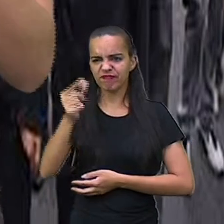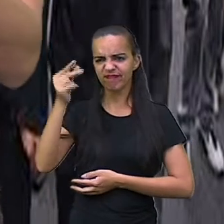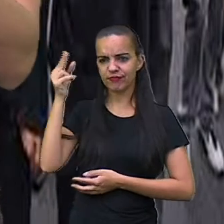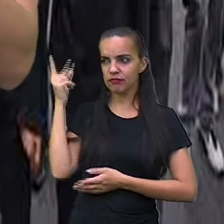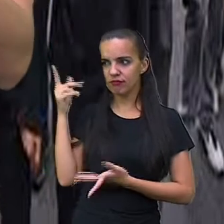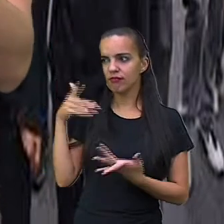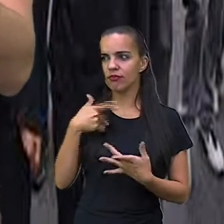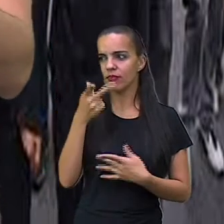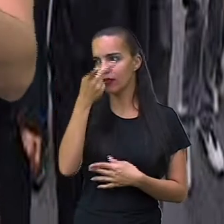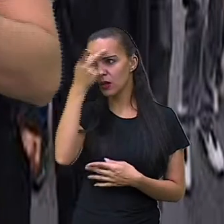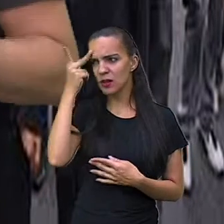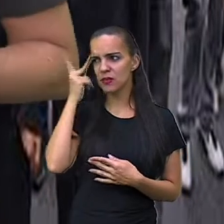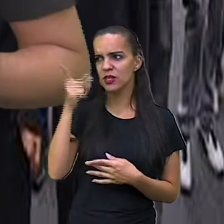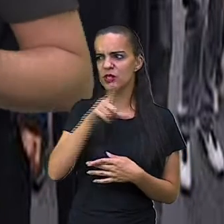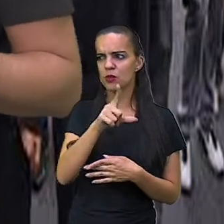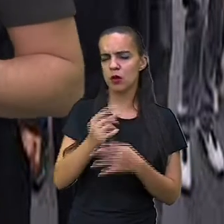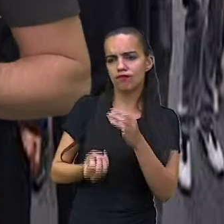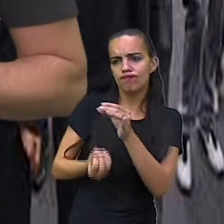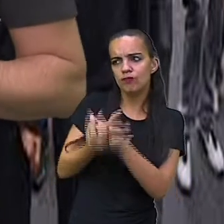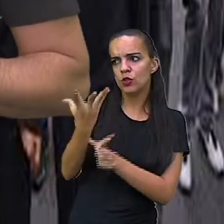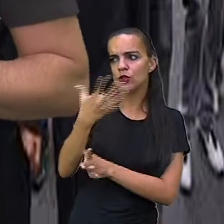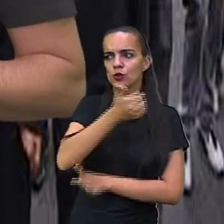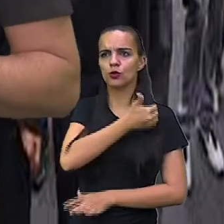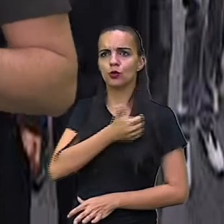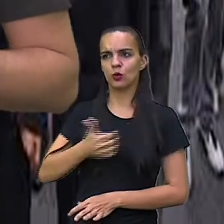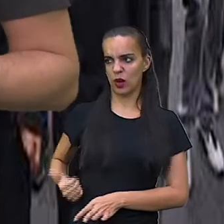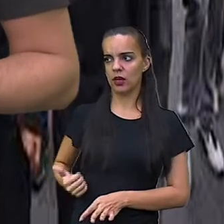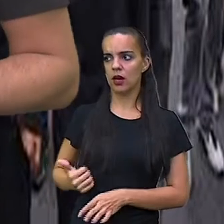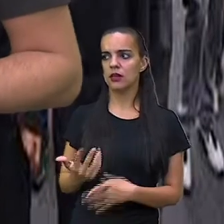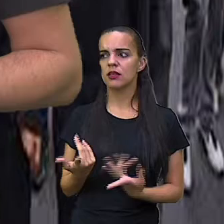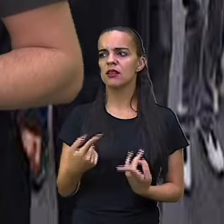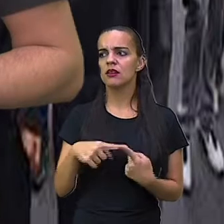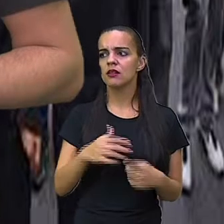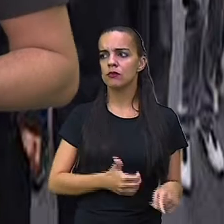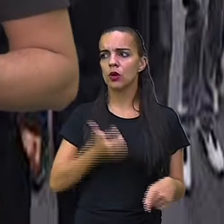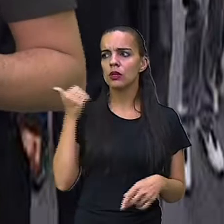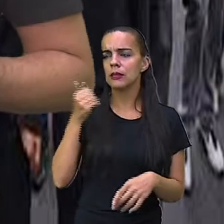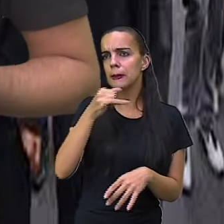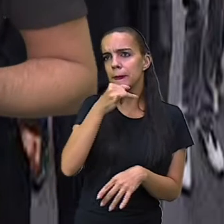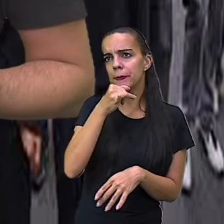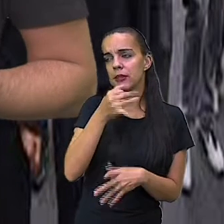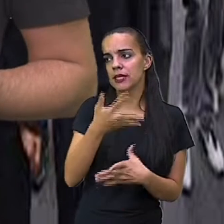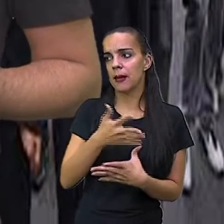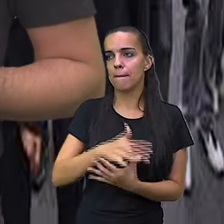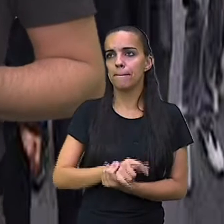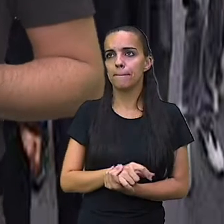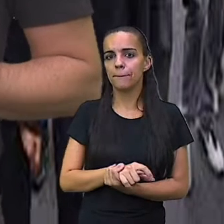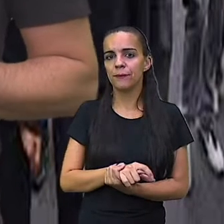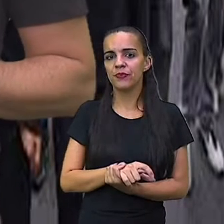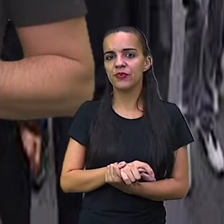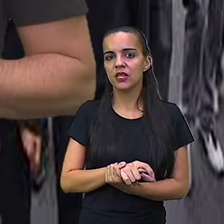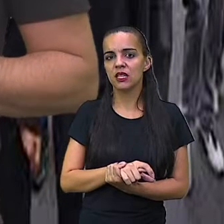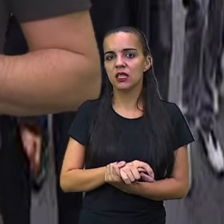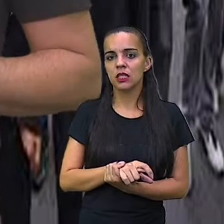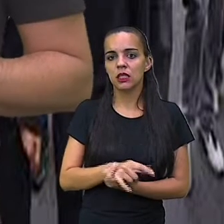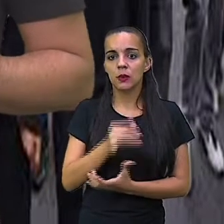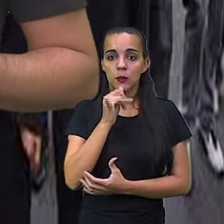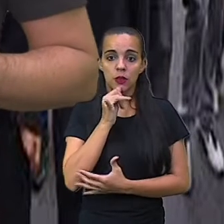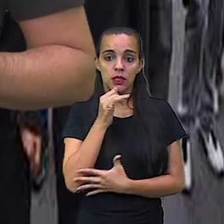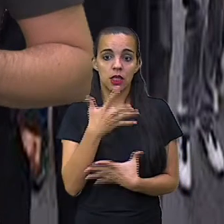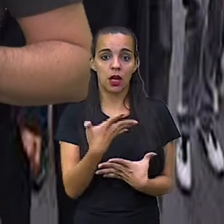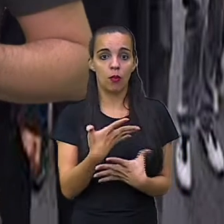época, no surgimento do anarquismo, é a liberdade e autonomia dos indivíduos, a propriedade coletiva,